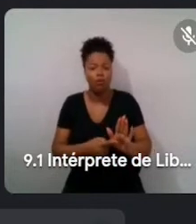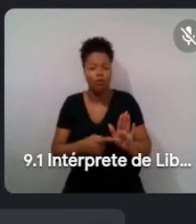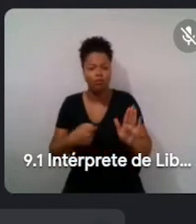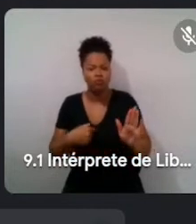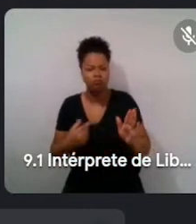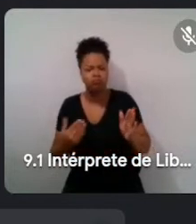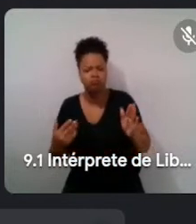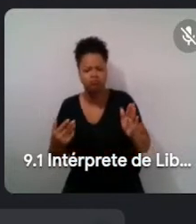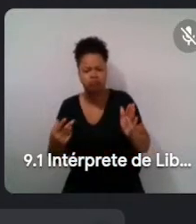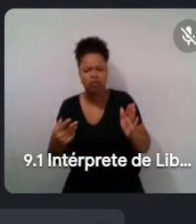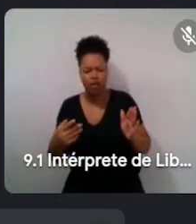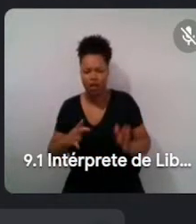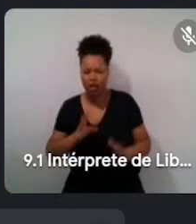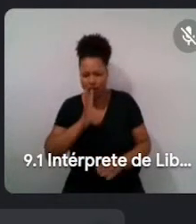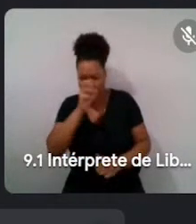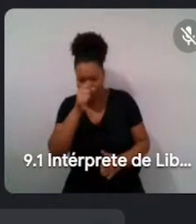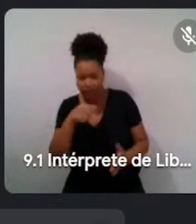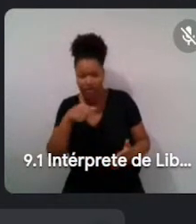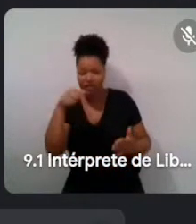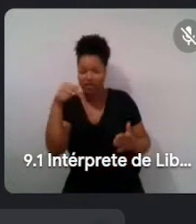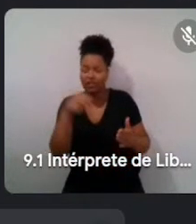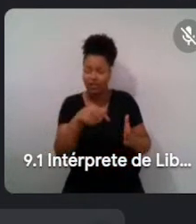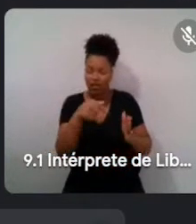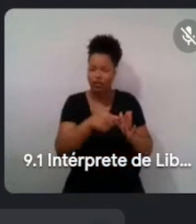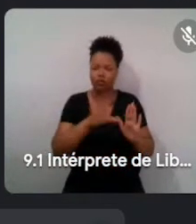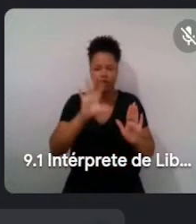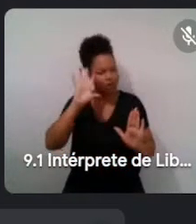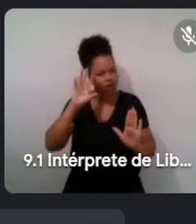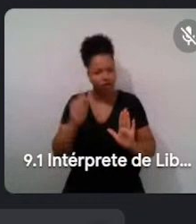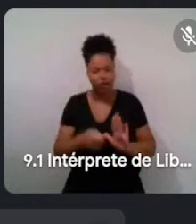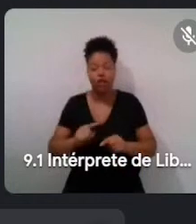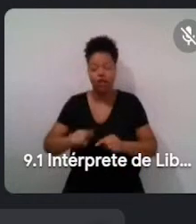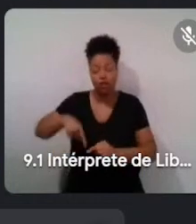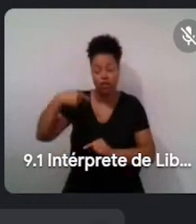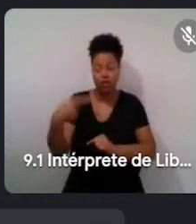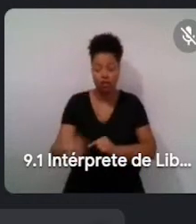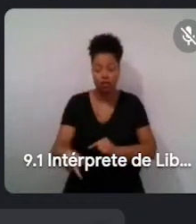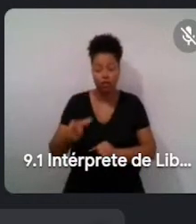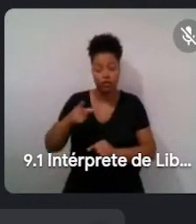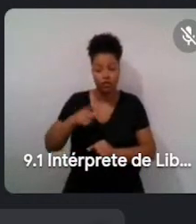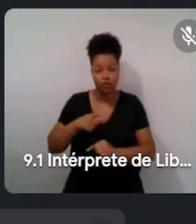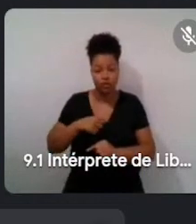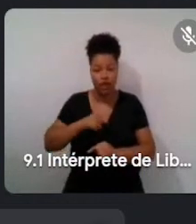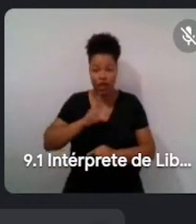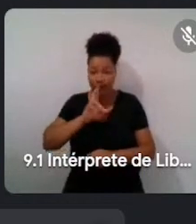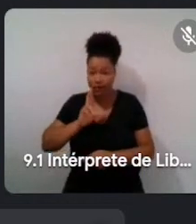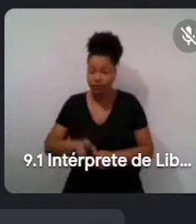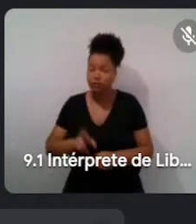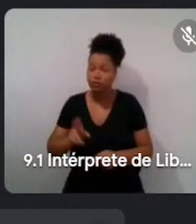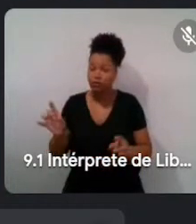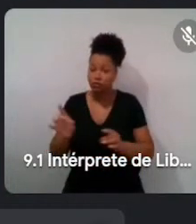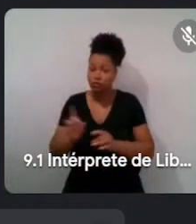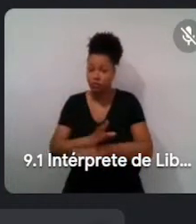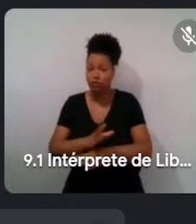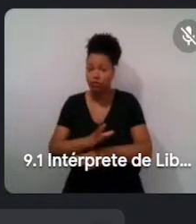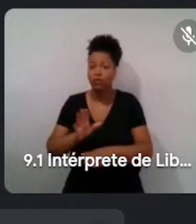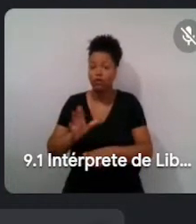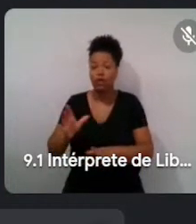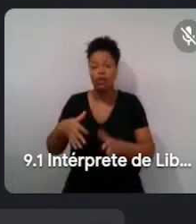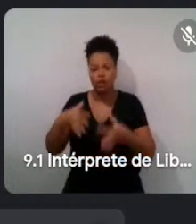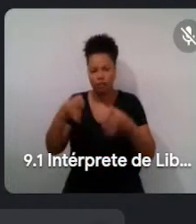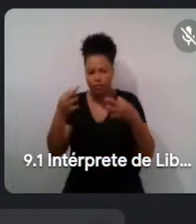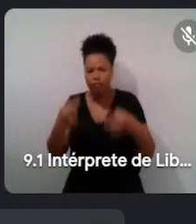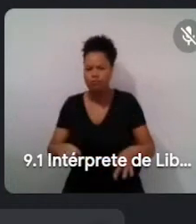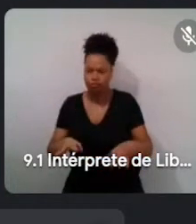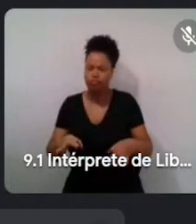E, na sequência, sobreveio a sentença que confirmou a liminar, por entender que a propaganda